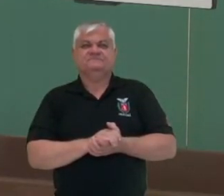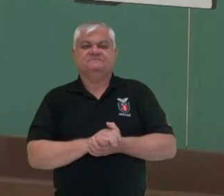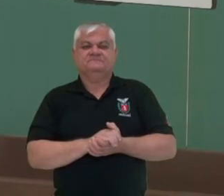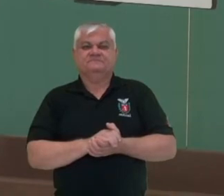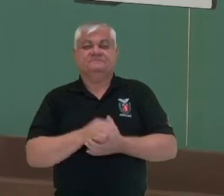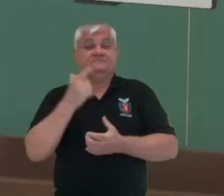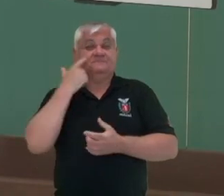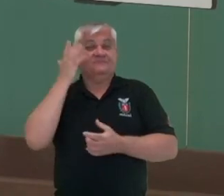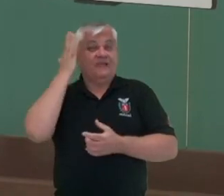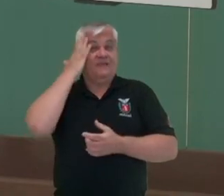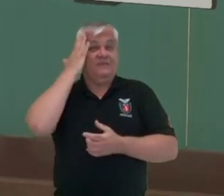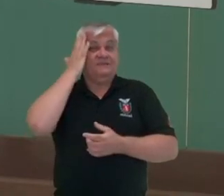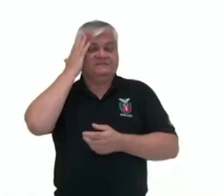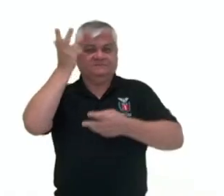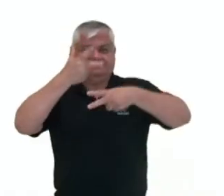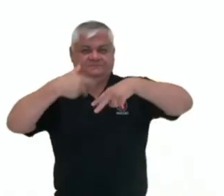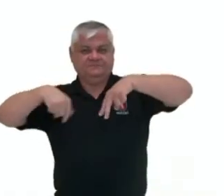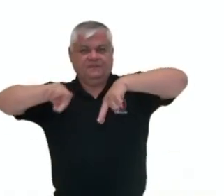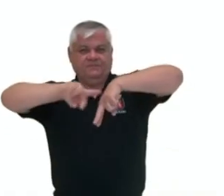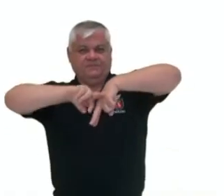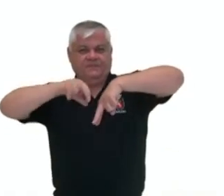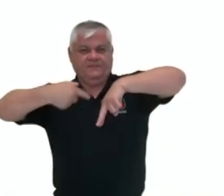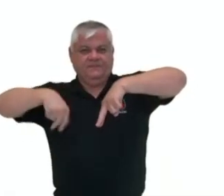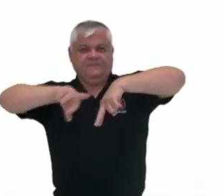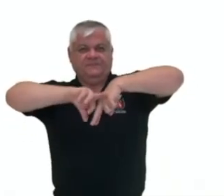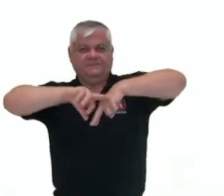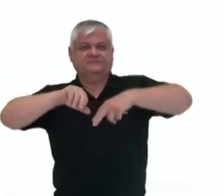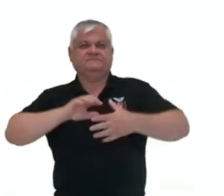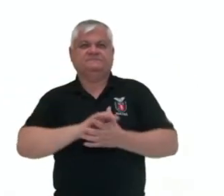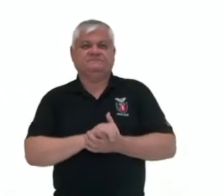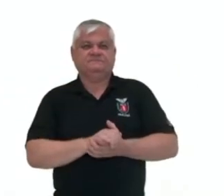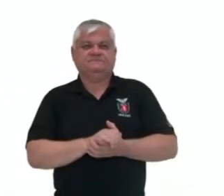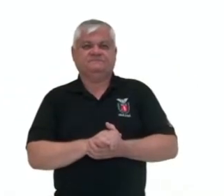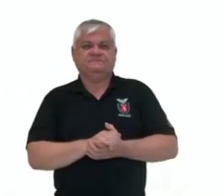E aqui embaixo, um chute giratório na cabeça,